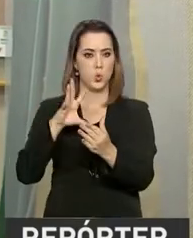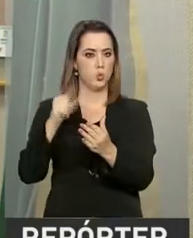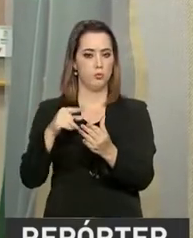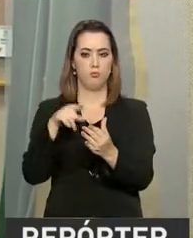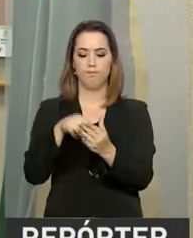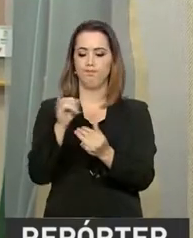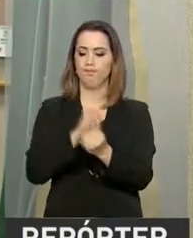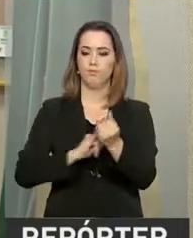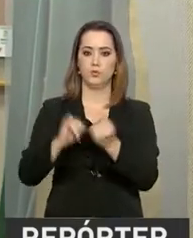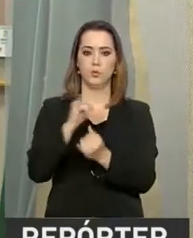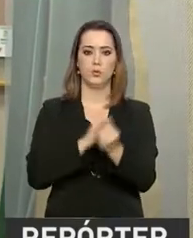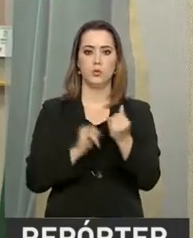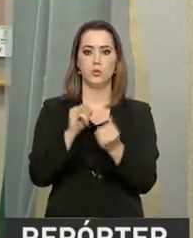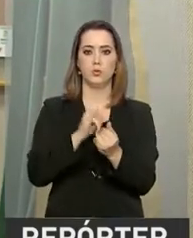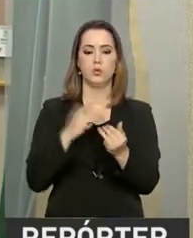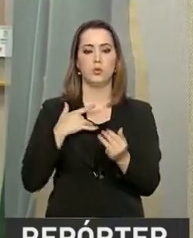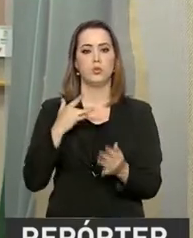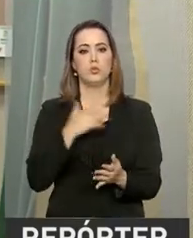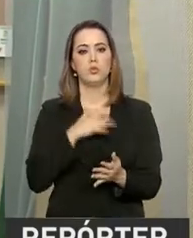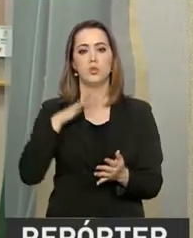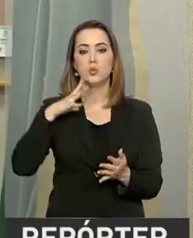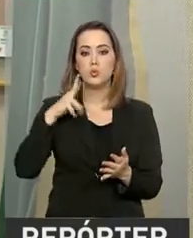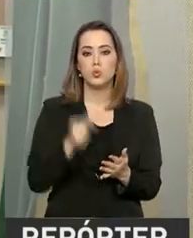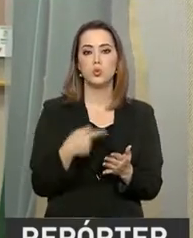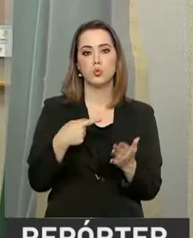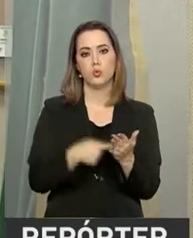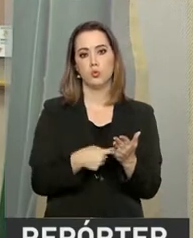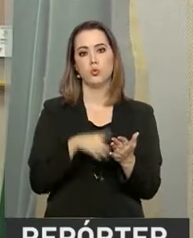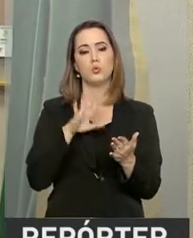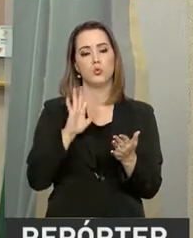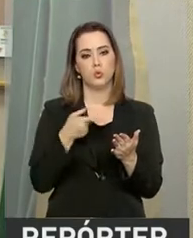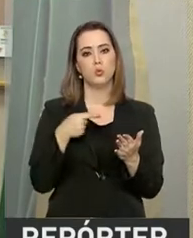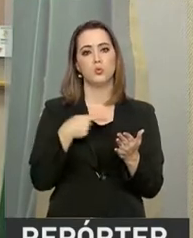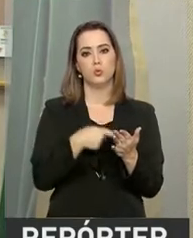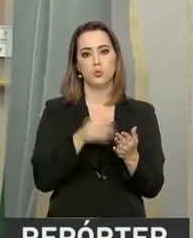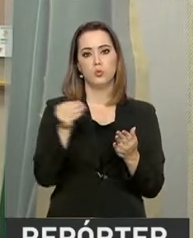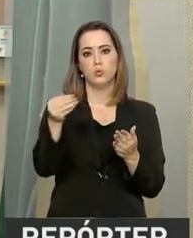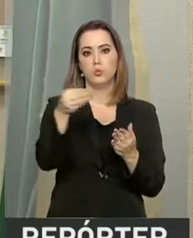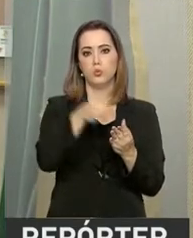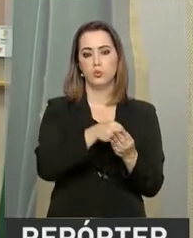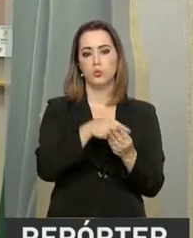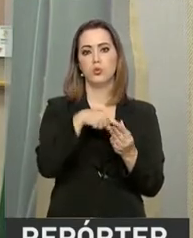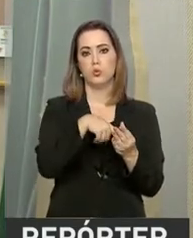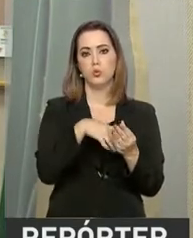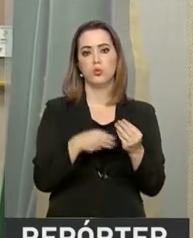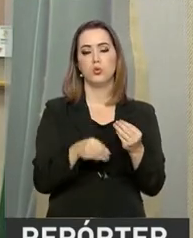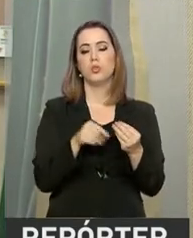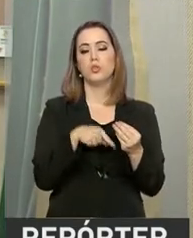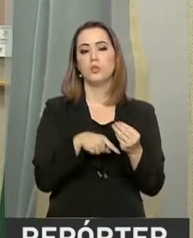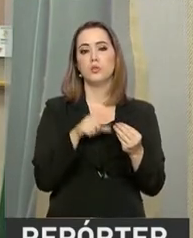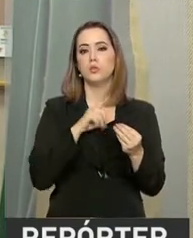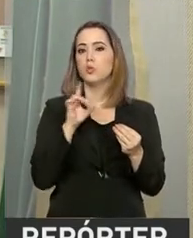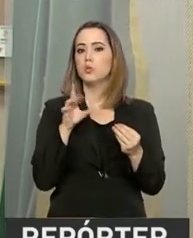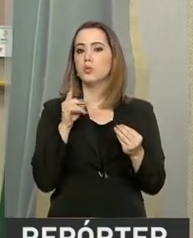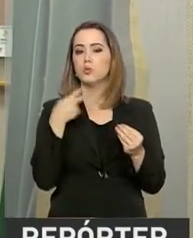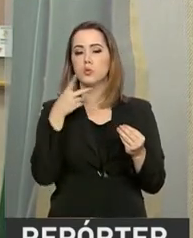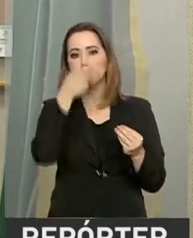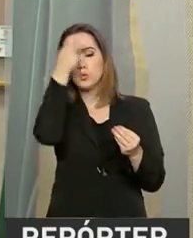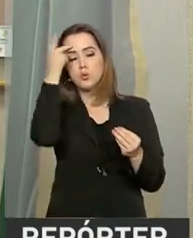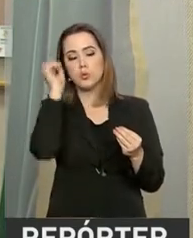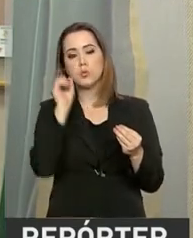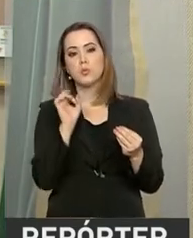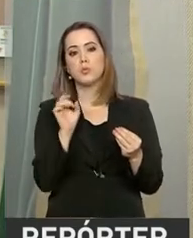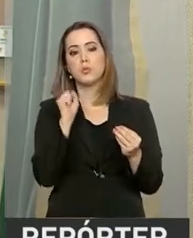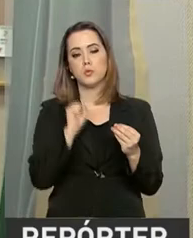histórico de saúde da pessoa e os exames todos os seu histórico estará no banco de dados e só ele poderá acessar